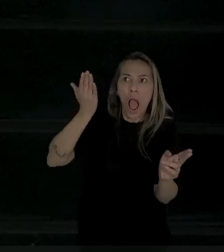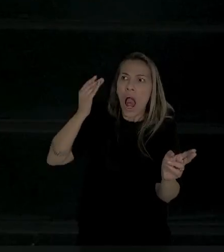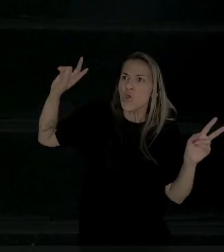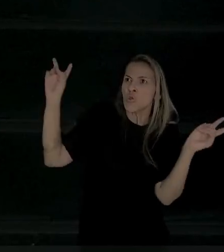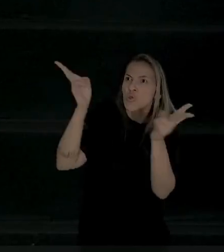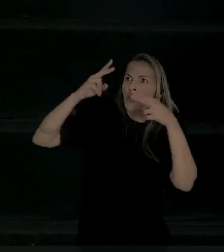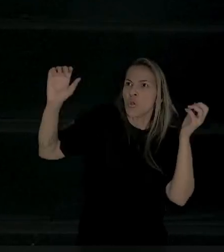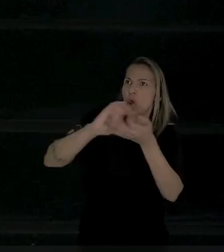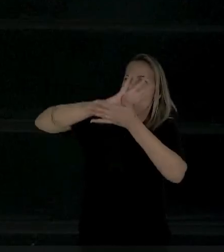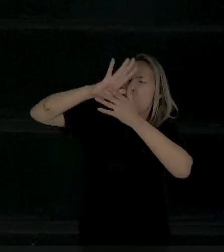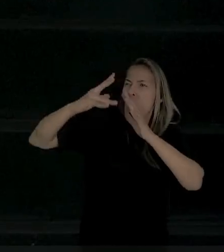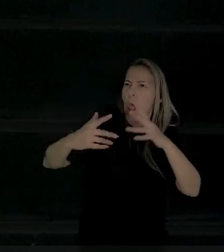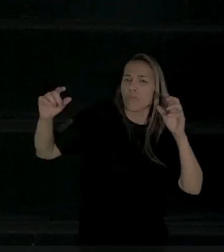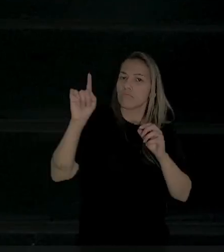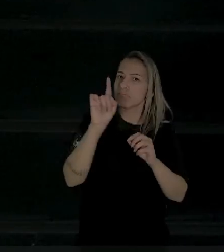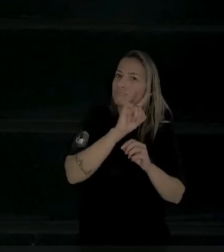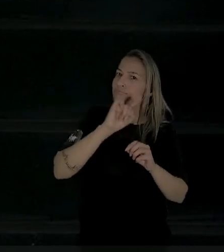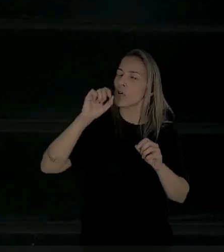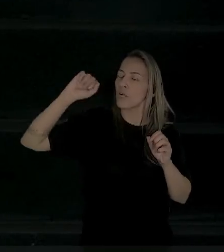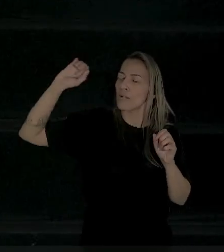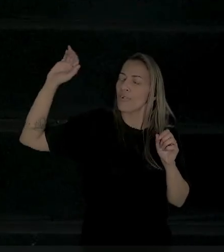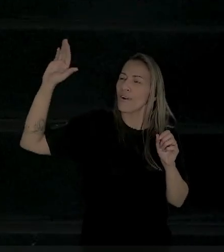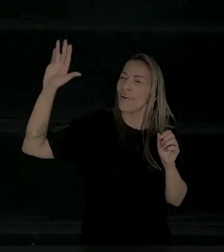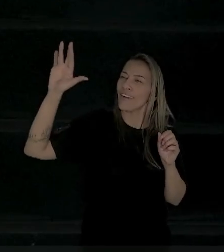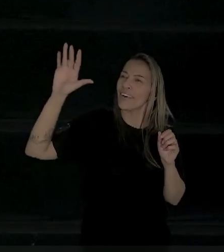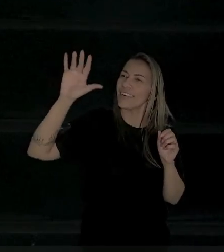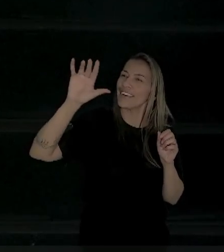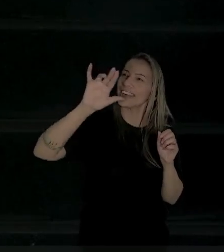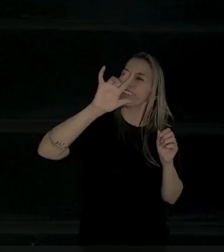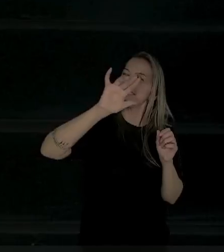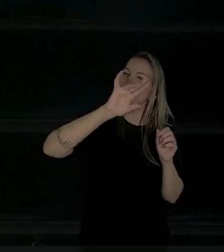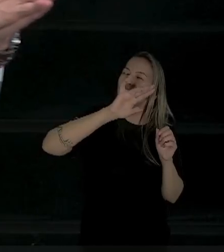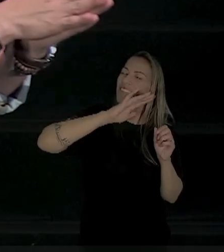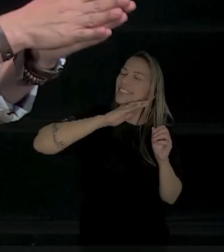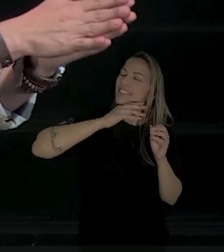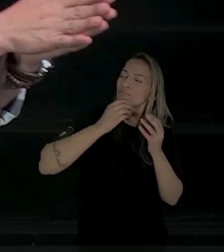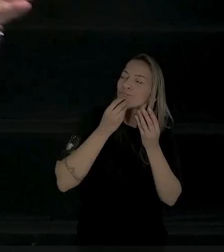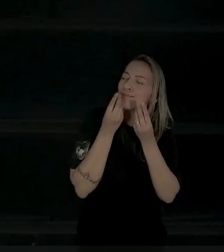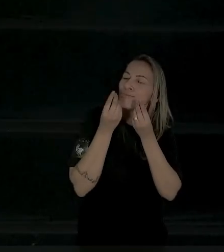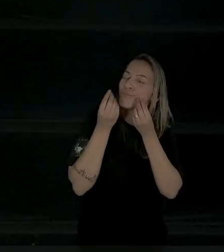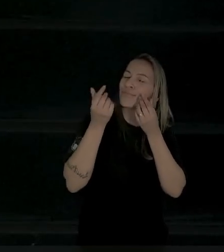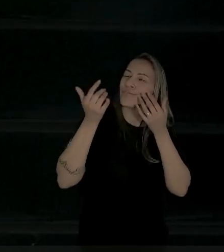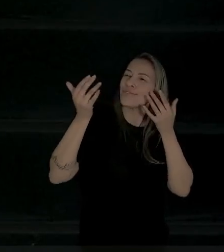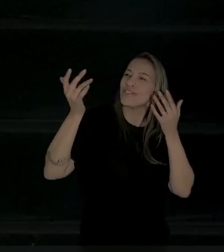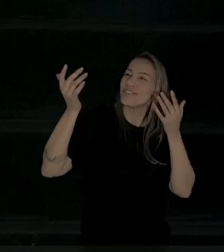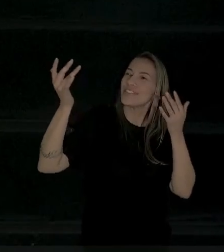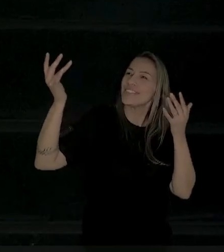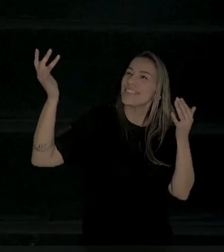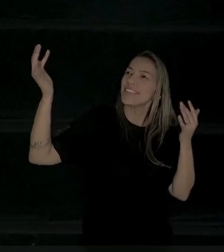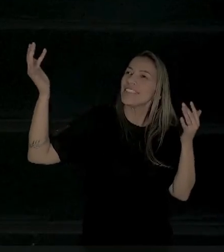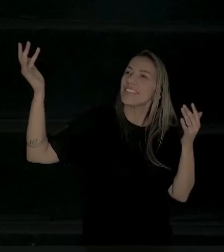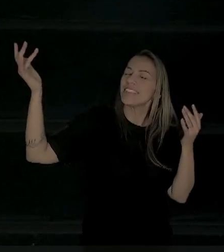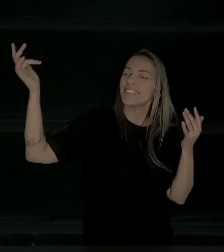que inflama, mas uma voz doce. Pelo mesmo lugar que ele entrou,